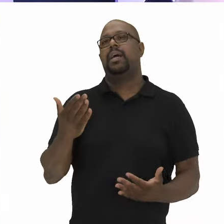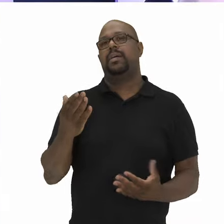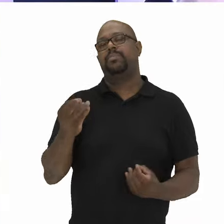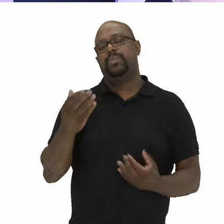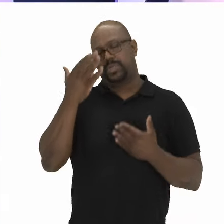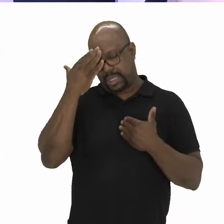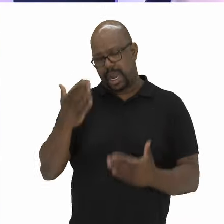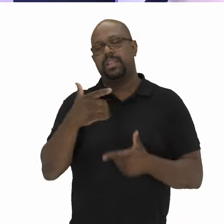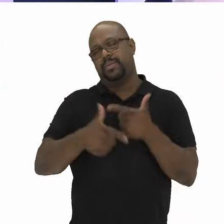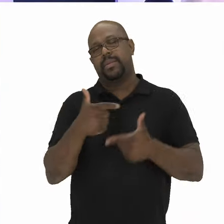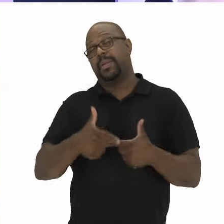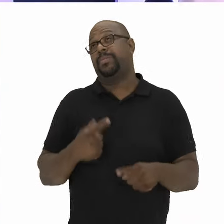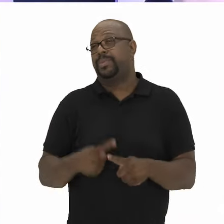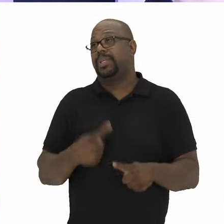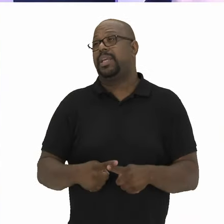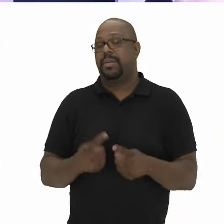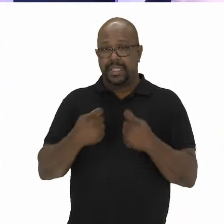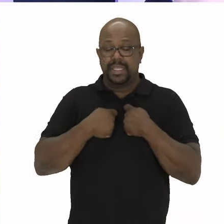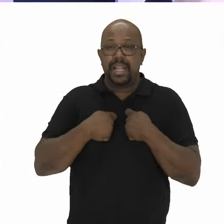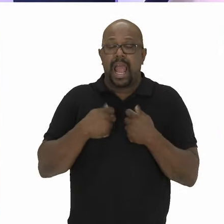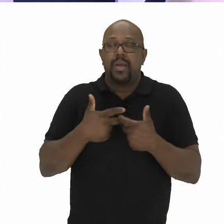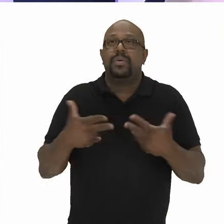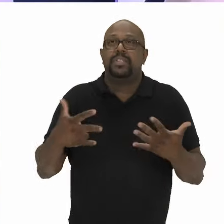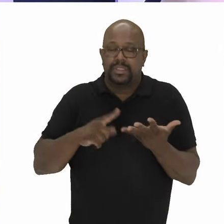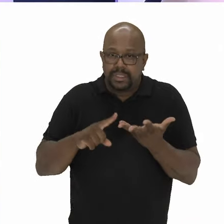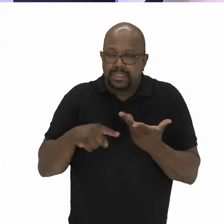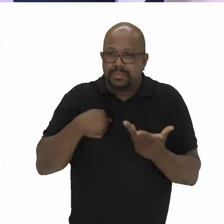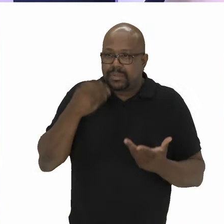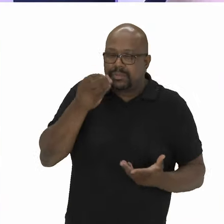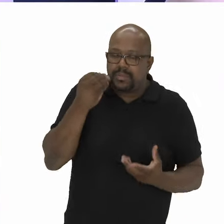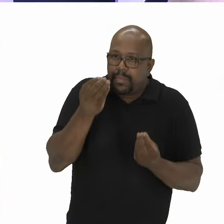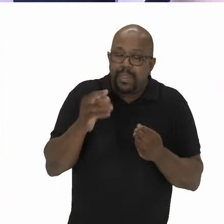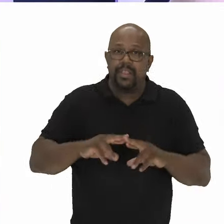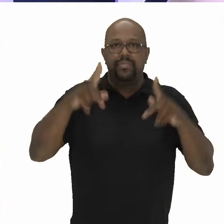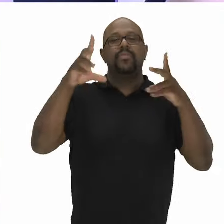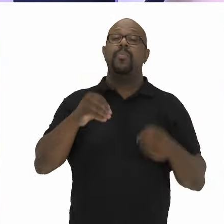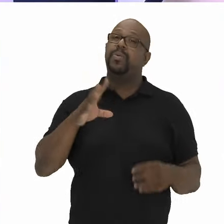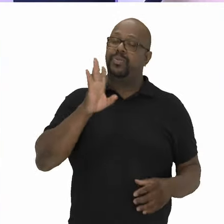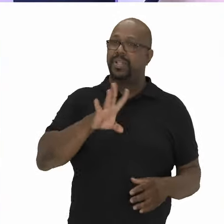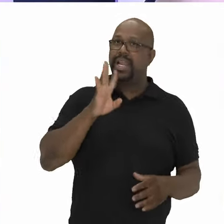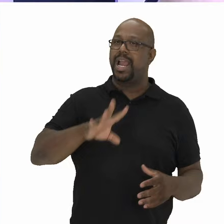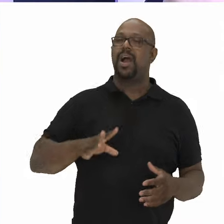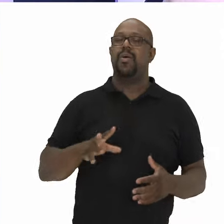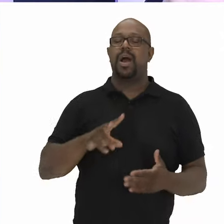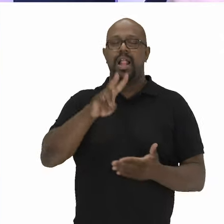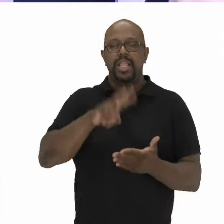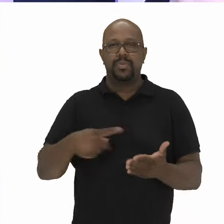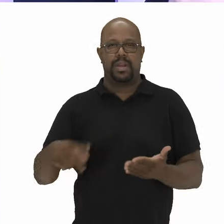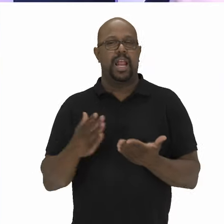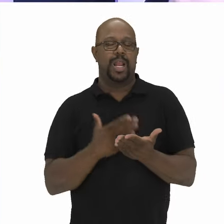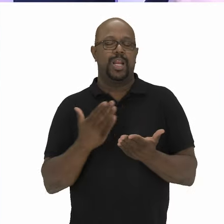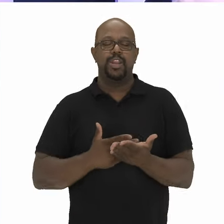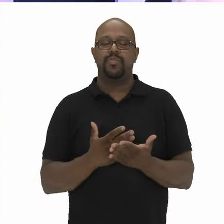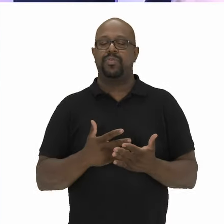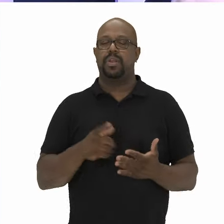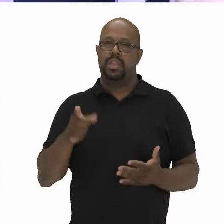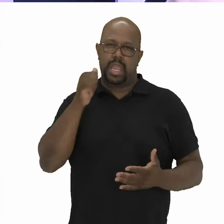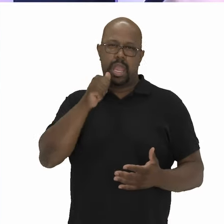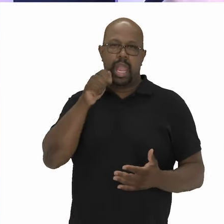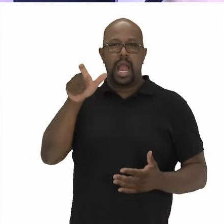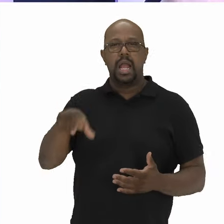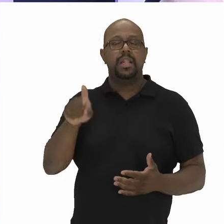a eu sou muito grata ao trabalho porque me proporciona esse tipo de vivência foi muito bacana a leitura daquele